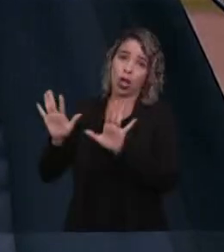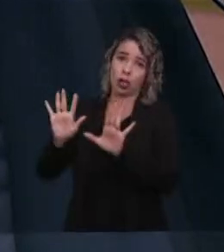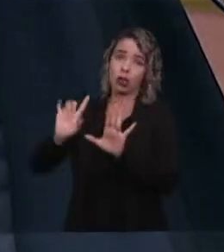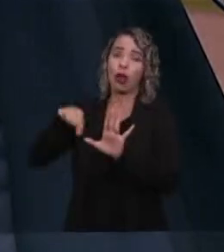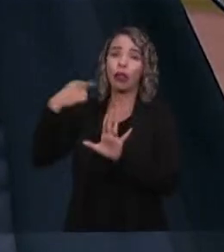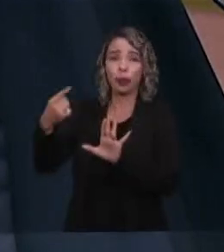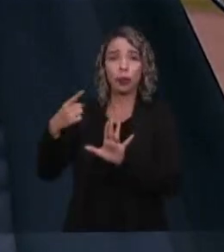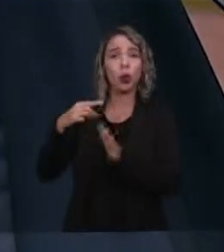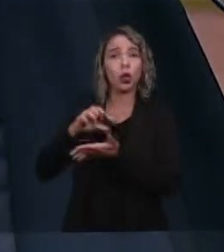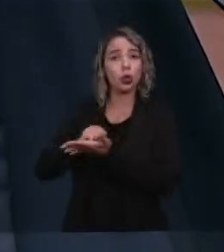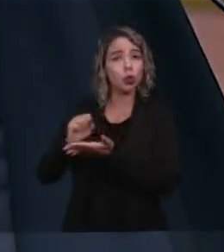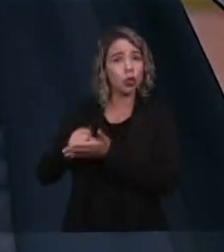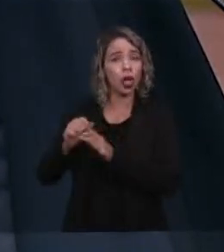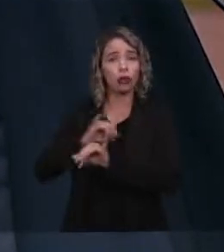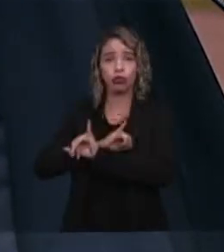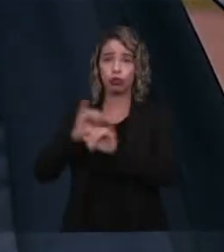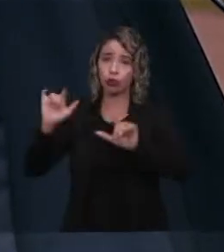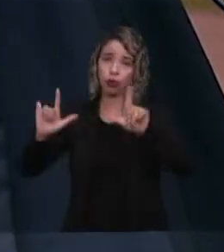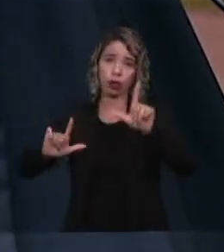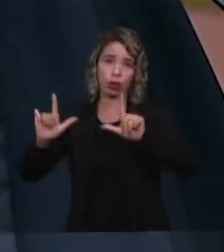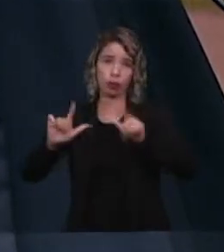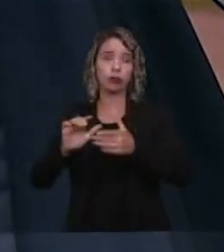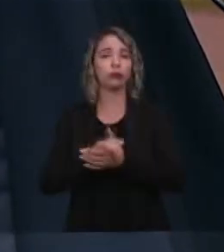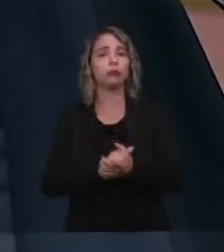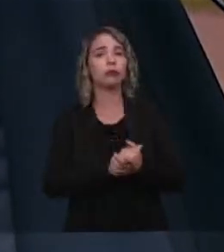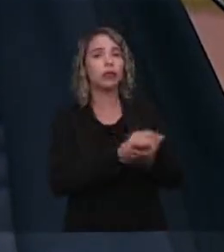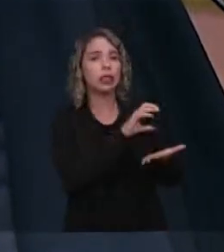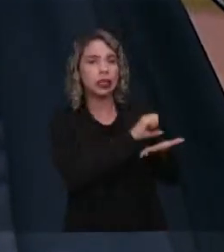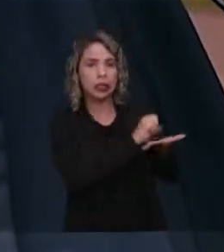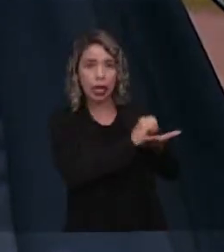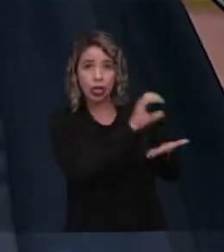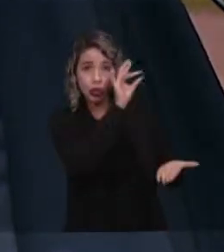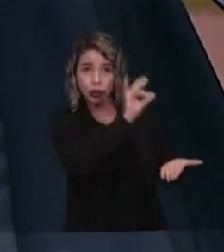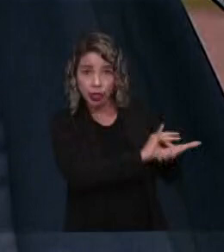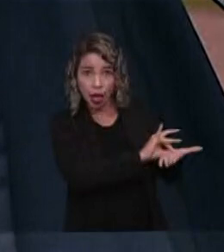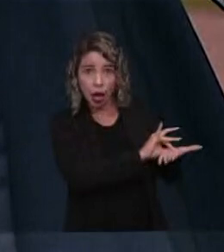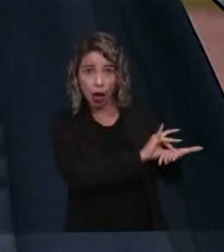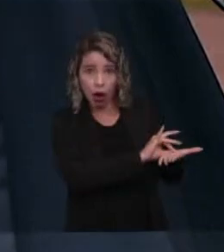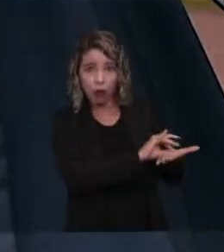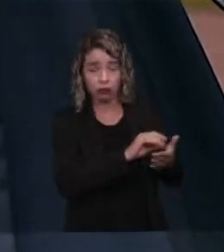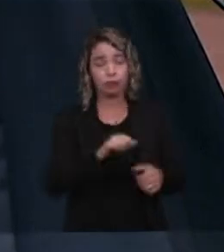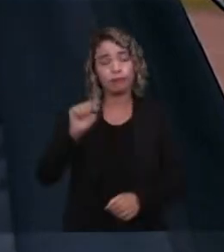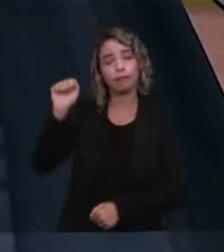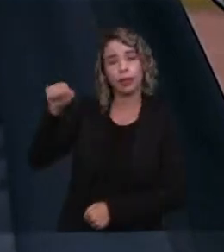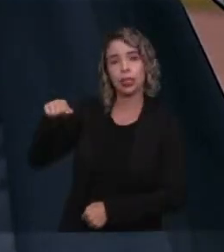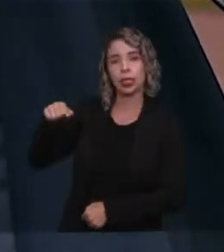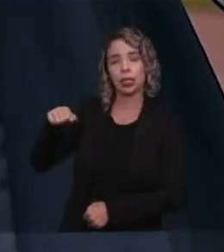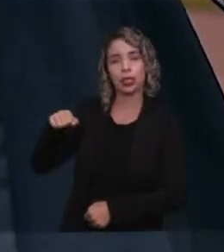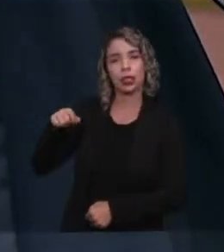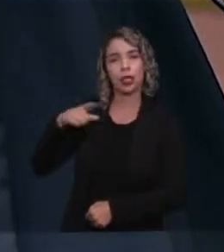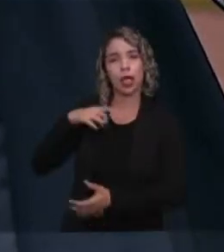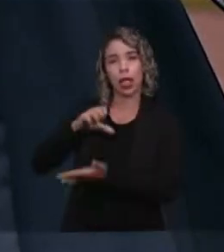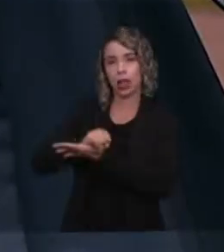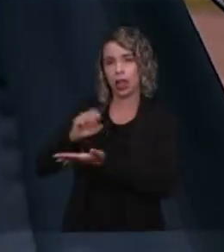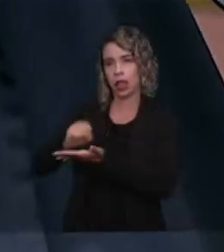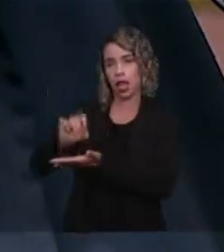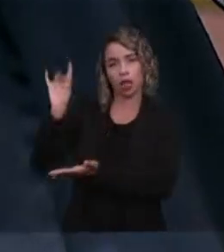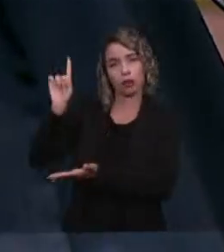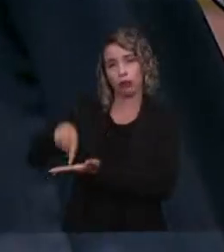Pouco depois, os dados saíram até na imprensa. Advogada, dados concretos? Colaborador, dados concretos foram informações